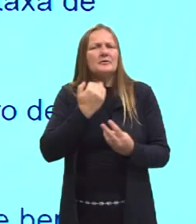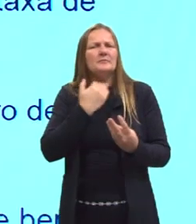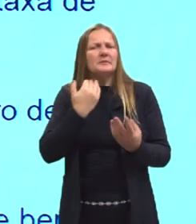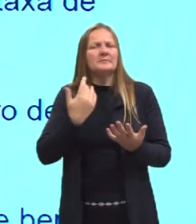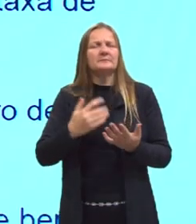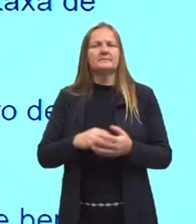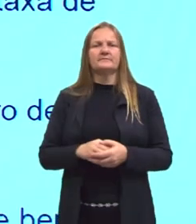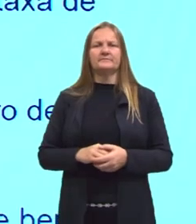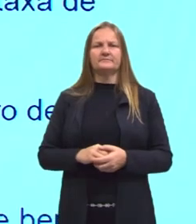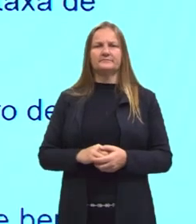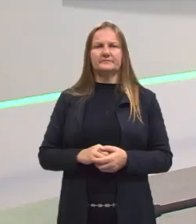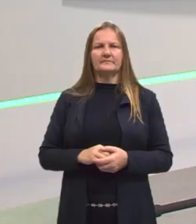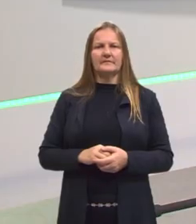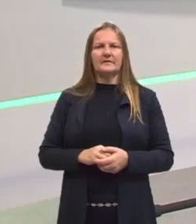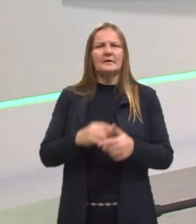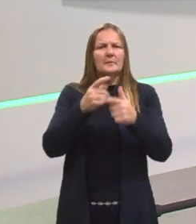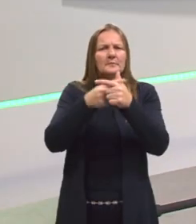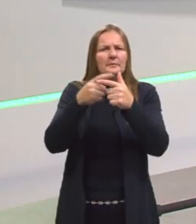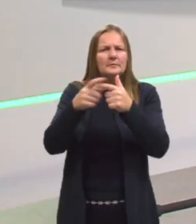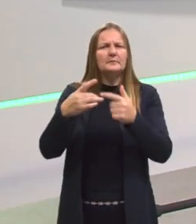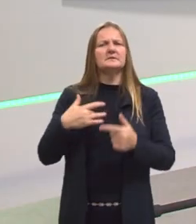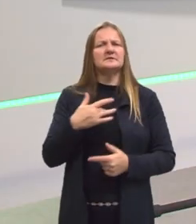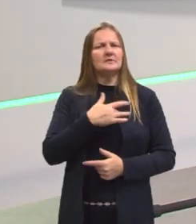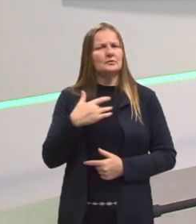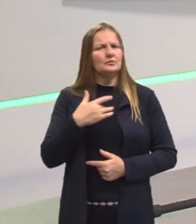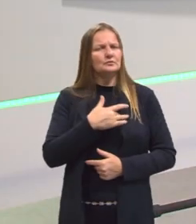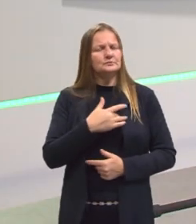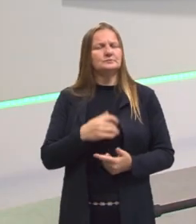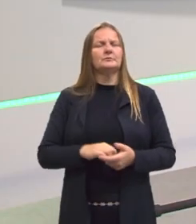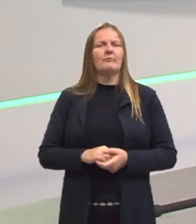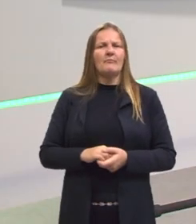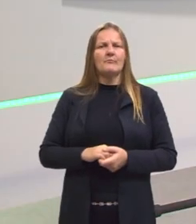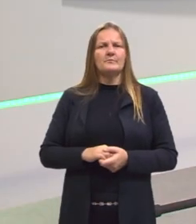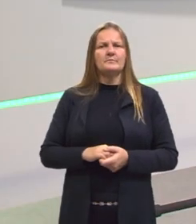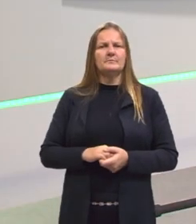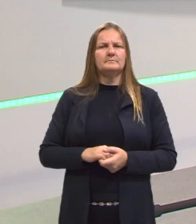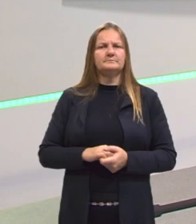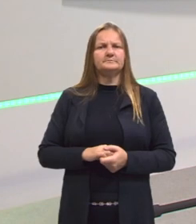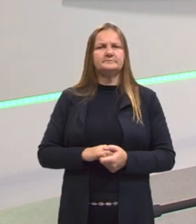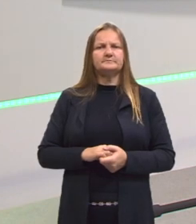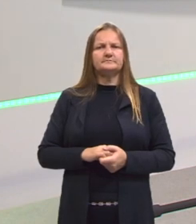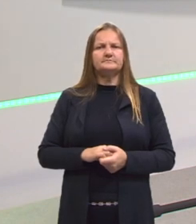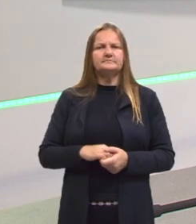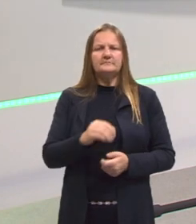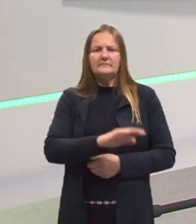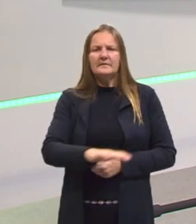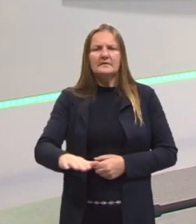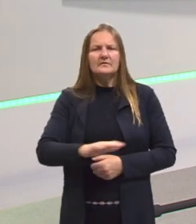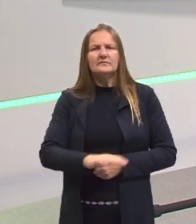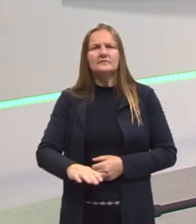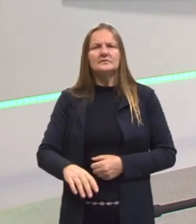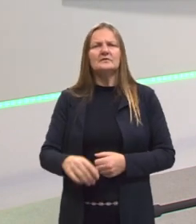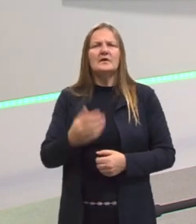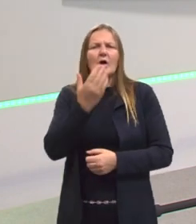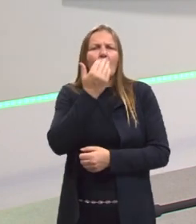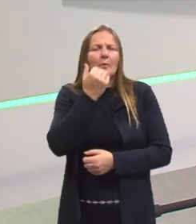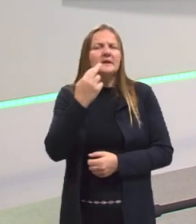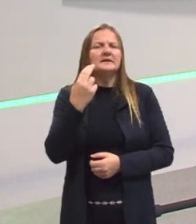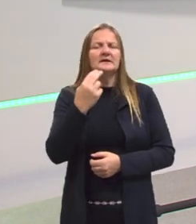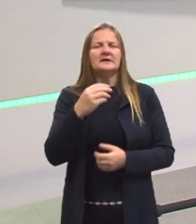razões é problema de saúde relacionado à questão infantil né pouco